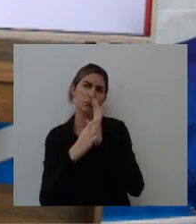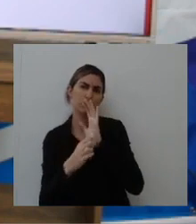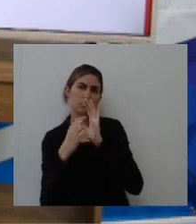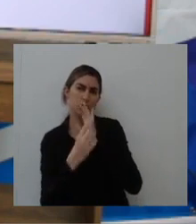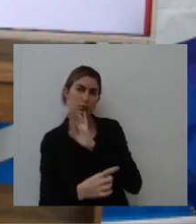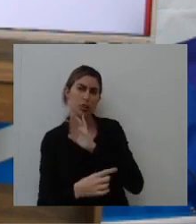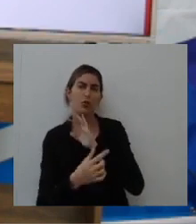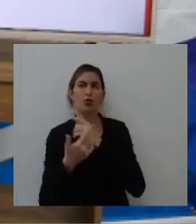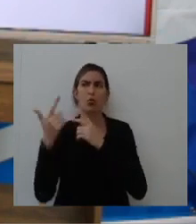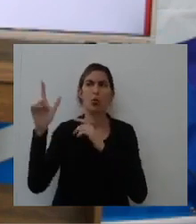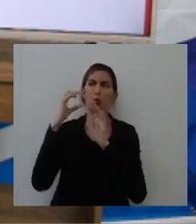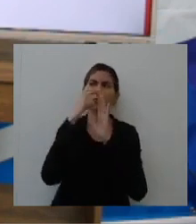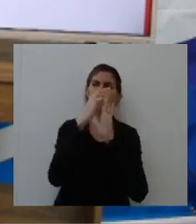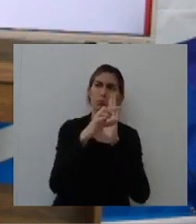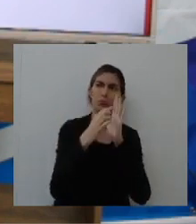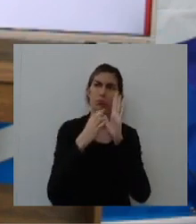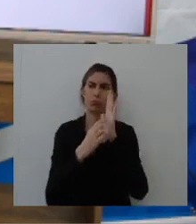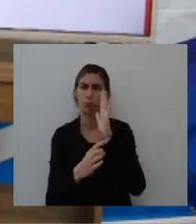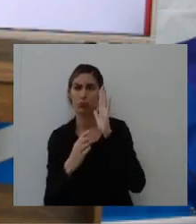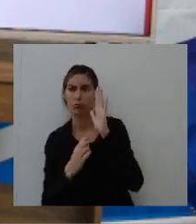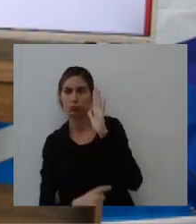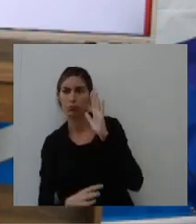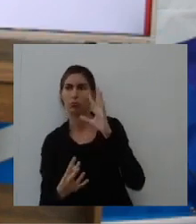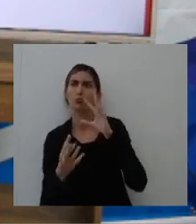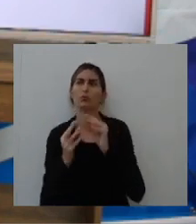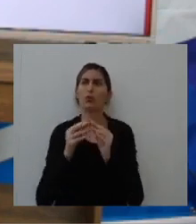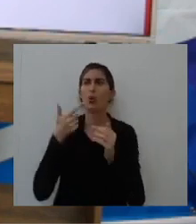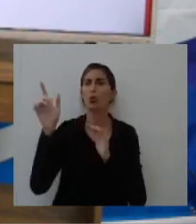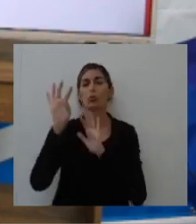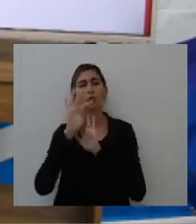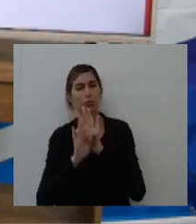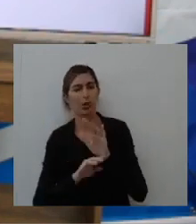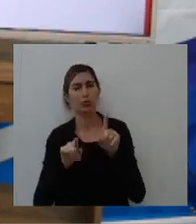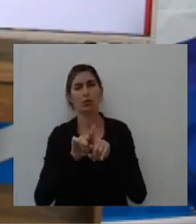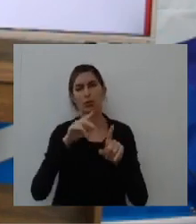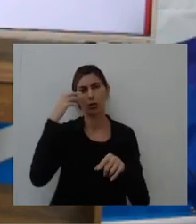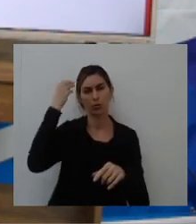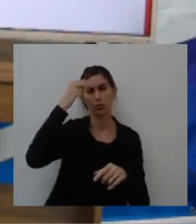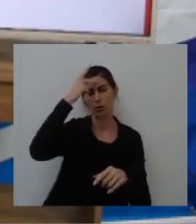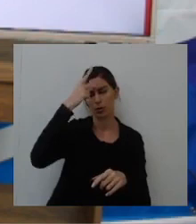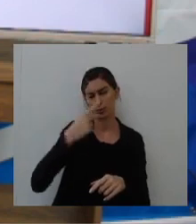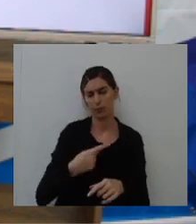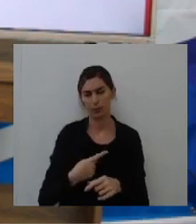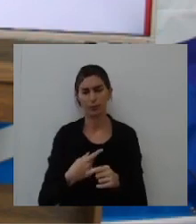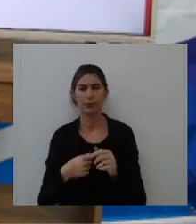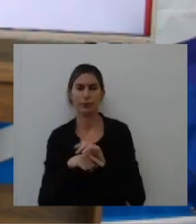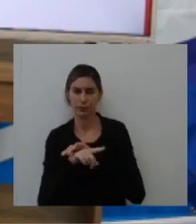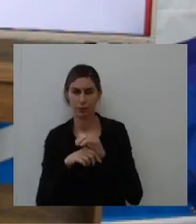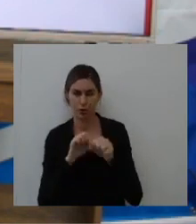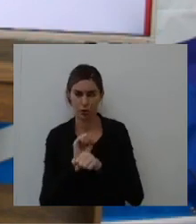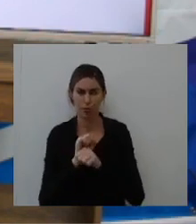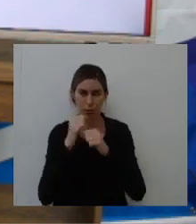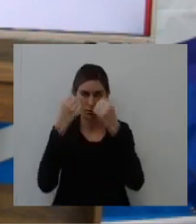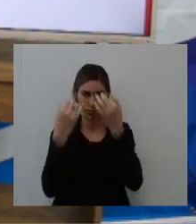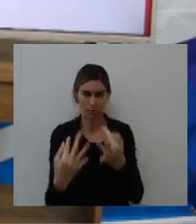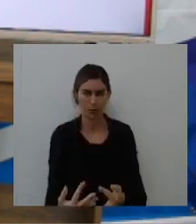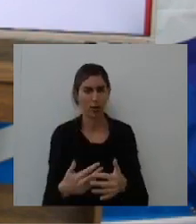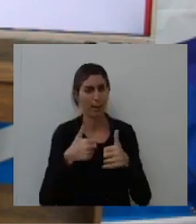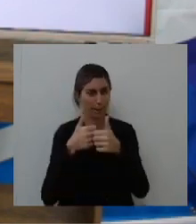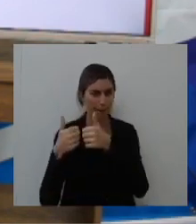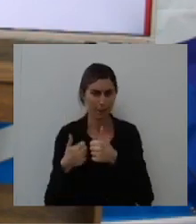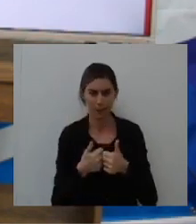texto, outras partes do texto, outros textos e inclusive a experiência pessoal da gente. Espero ter explicado bem,